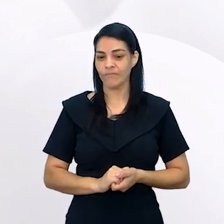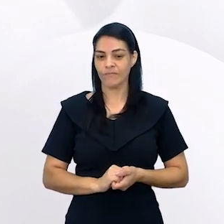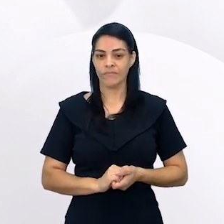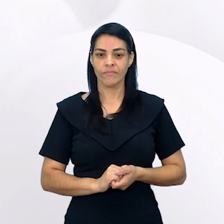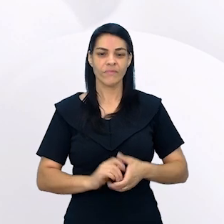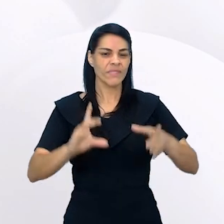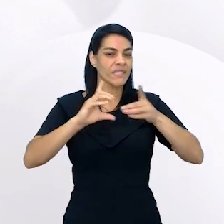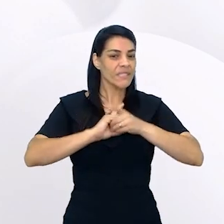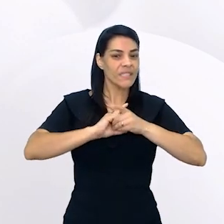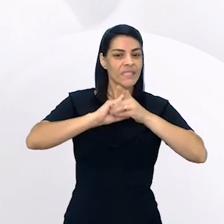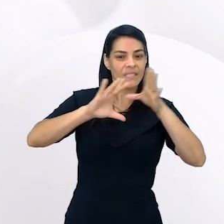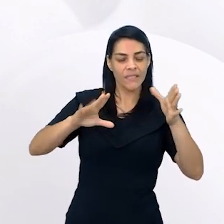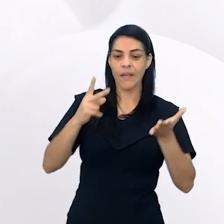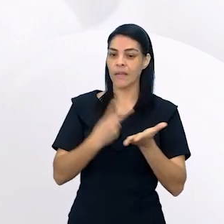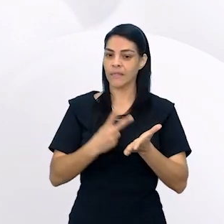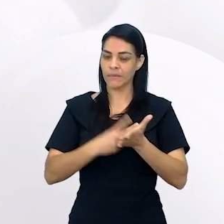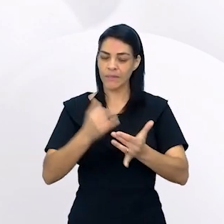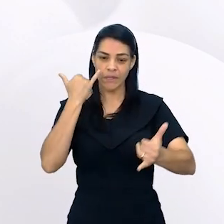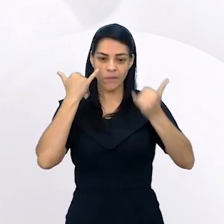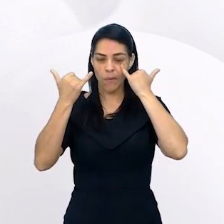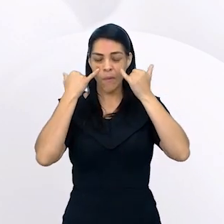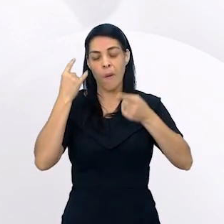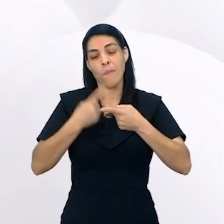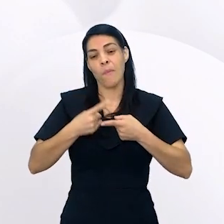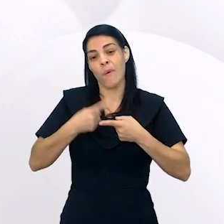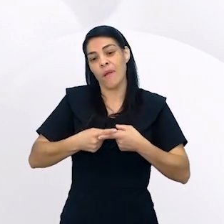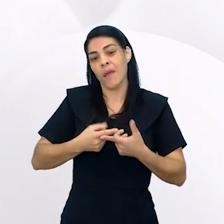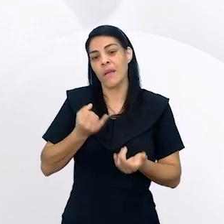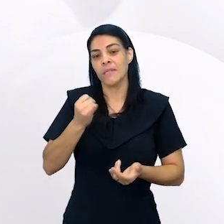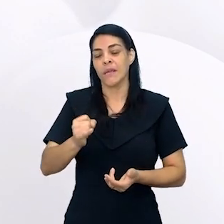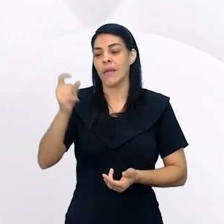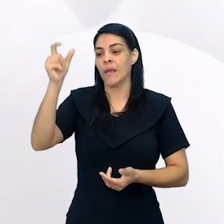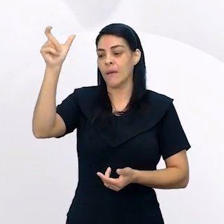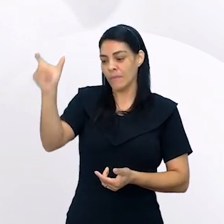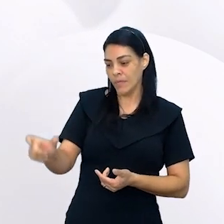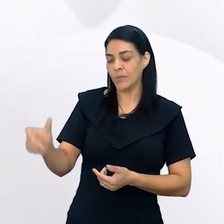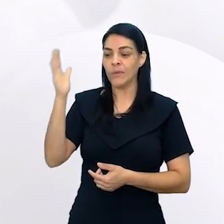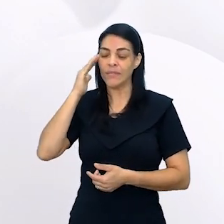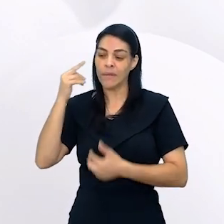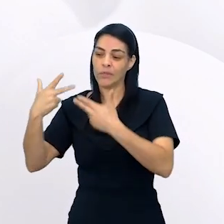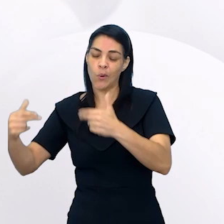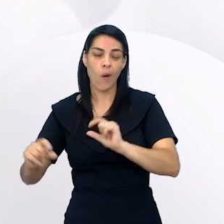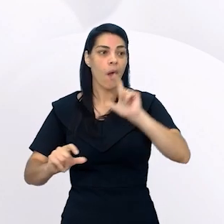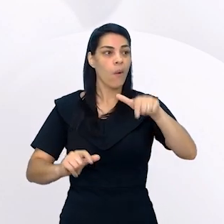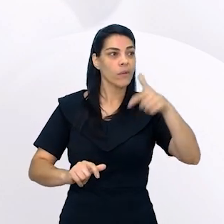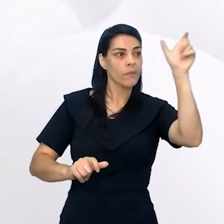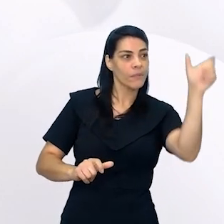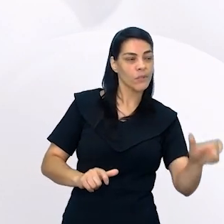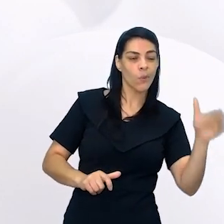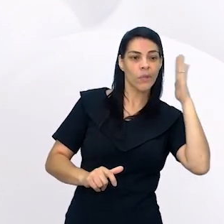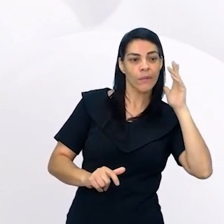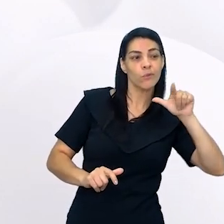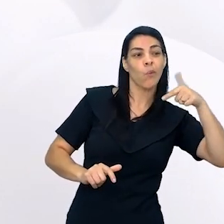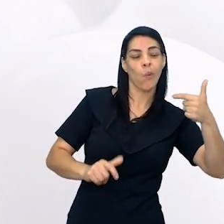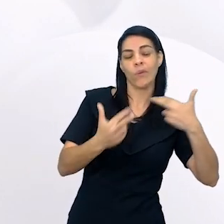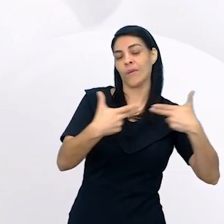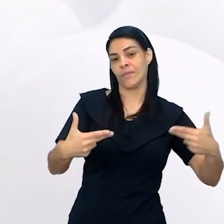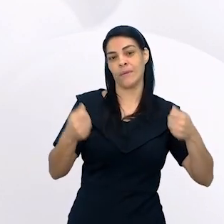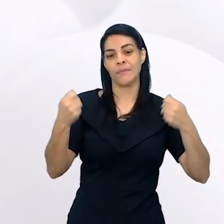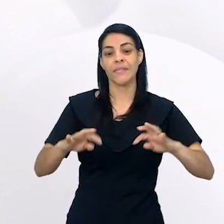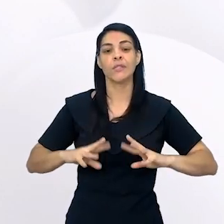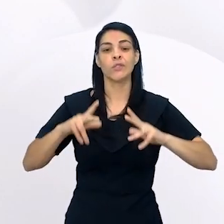democratizar as mesmas informações porque senão um Sabe de uma coisa outro sabe de outra né Todo mundo vai exatamente